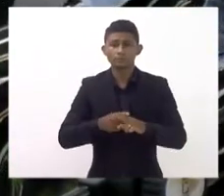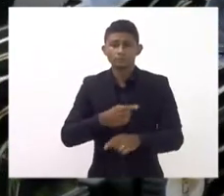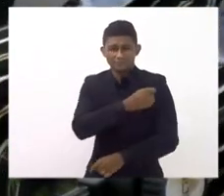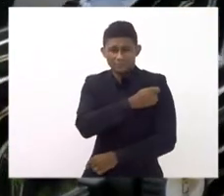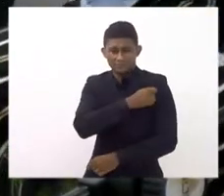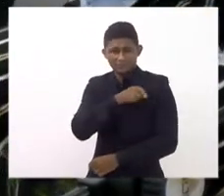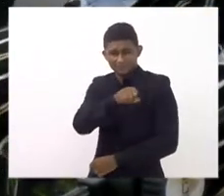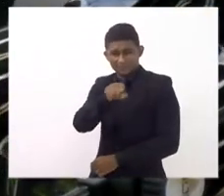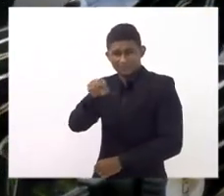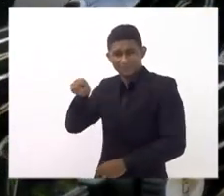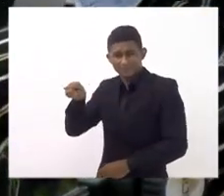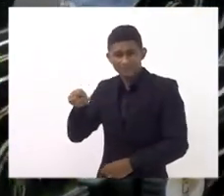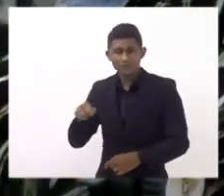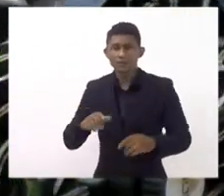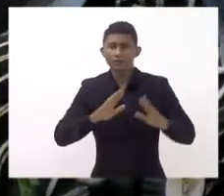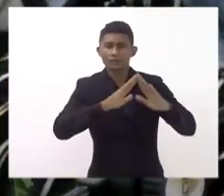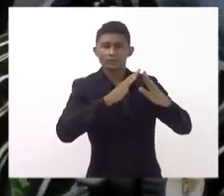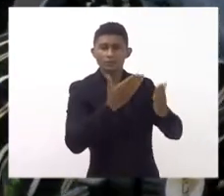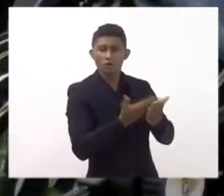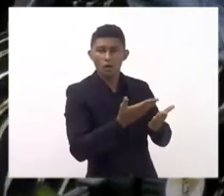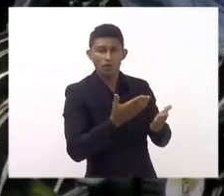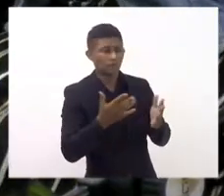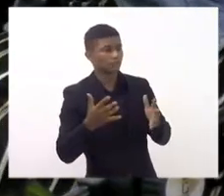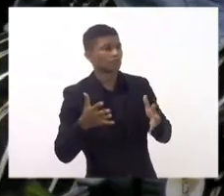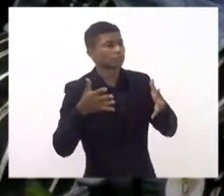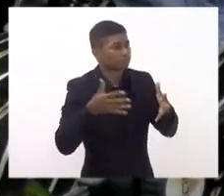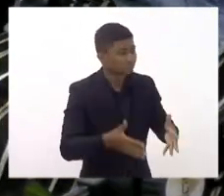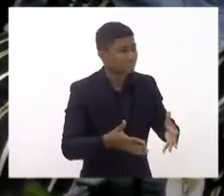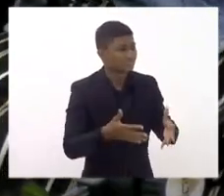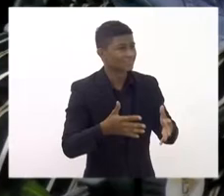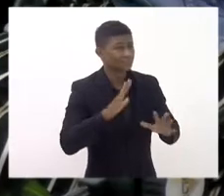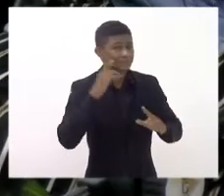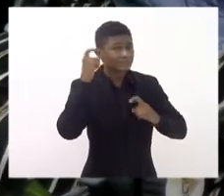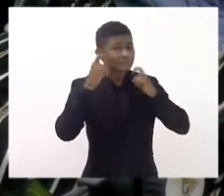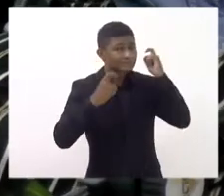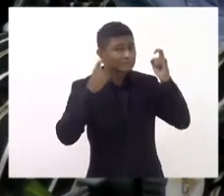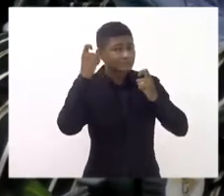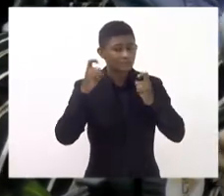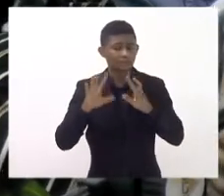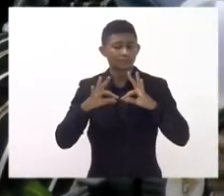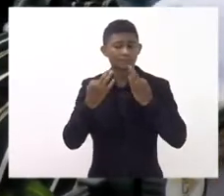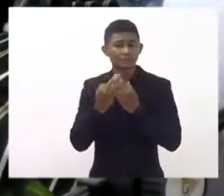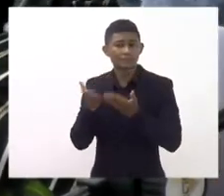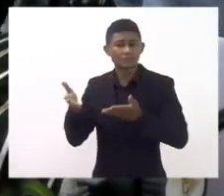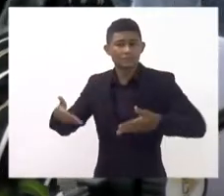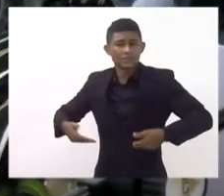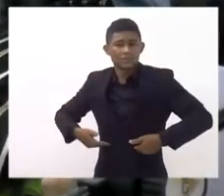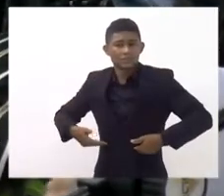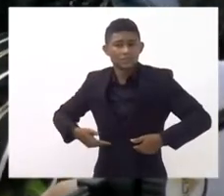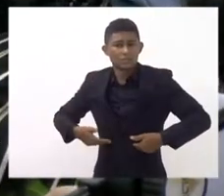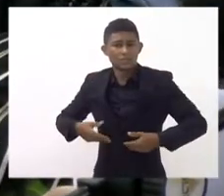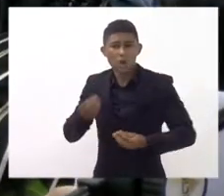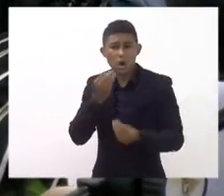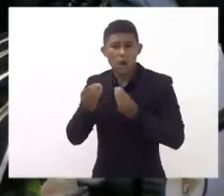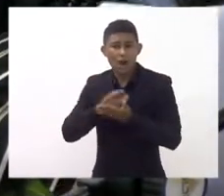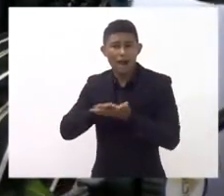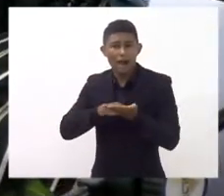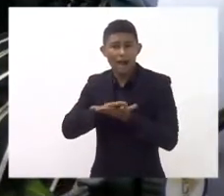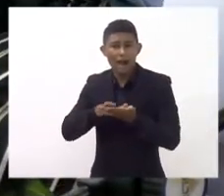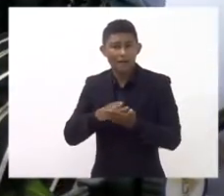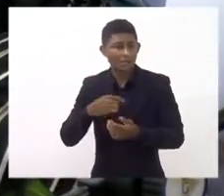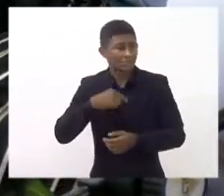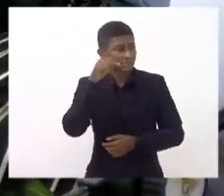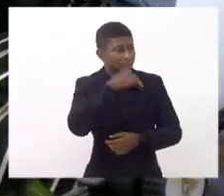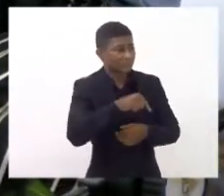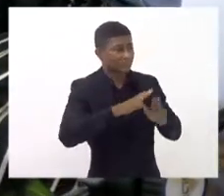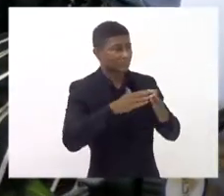lá em sua família passando fome, em não ter comida, em ir para o colégio, para o